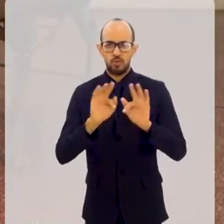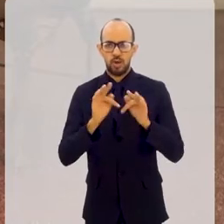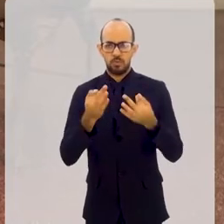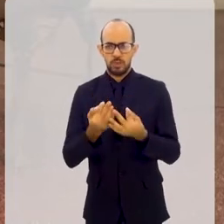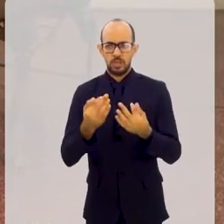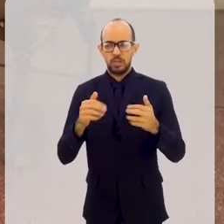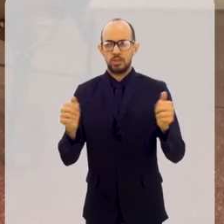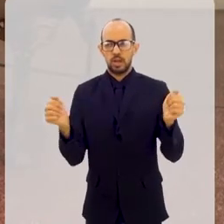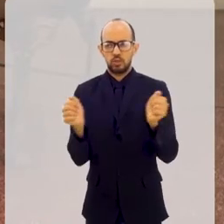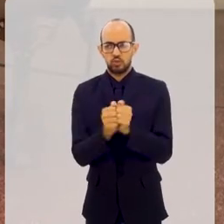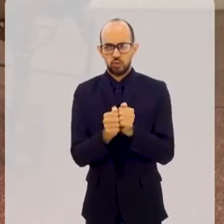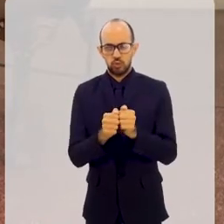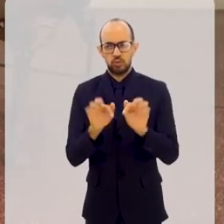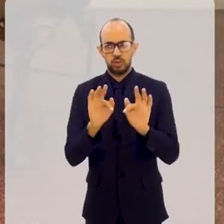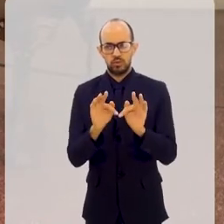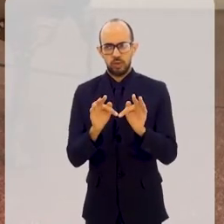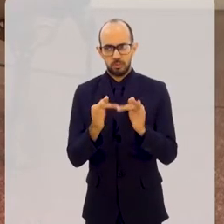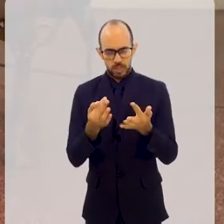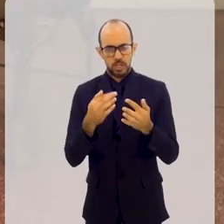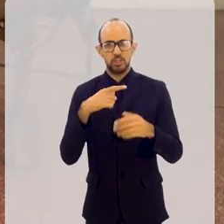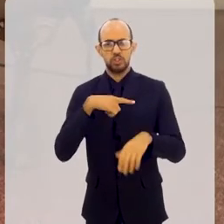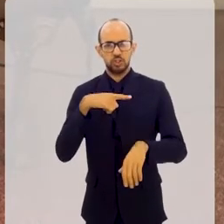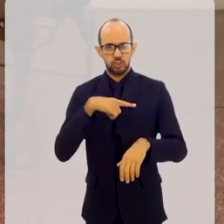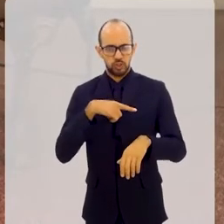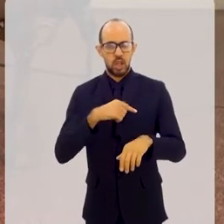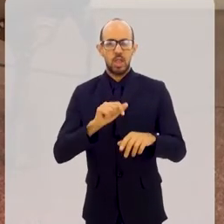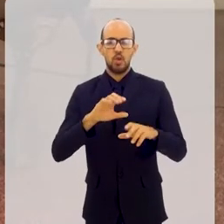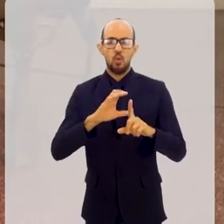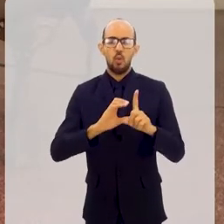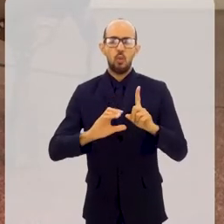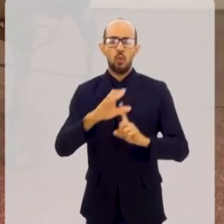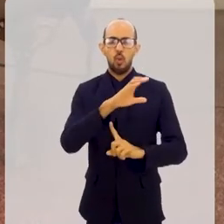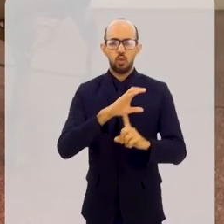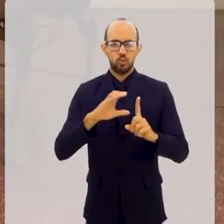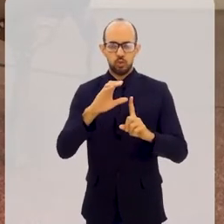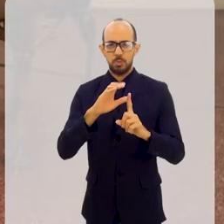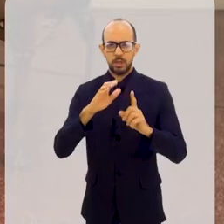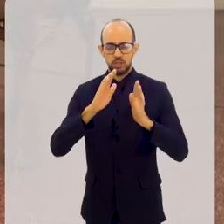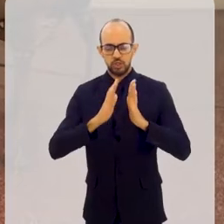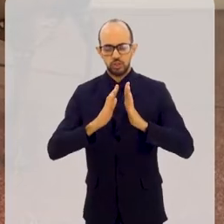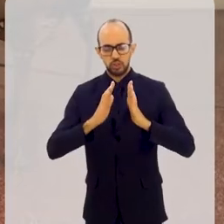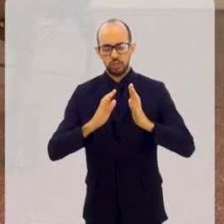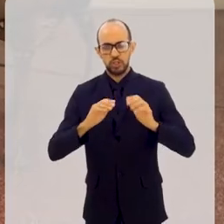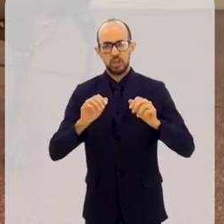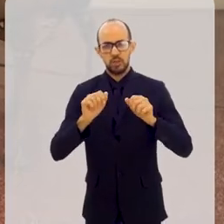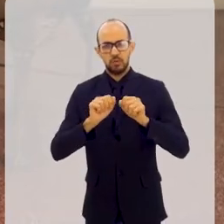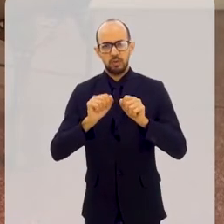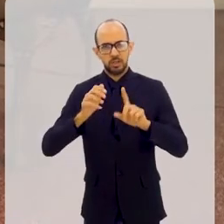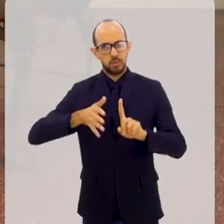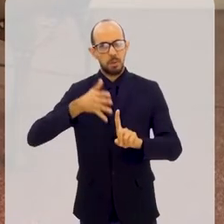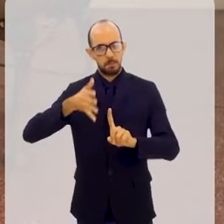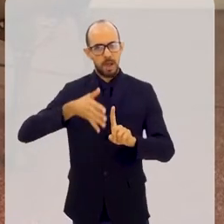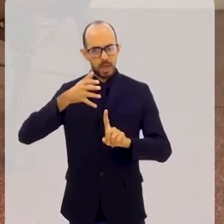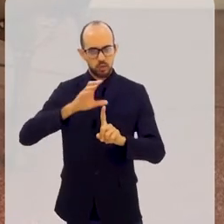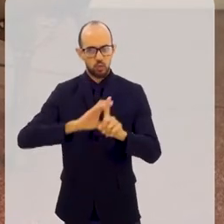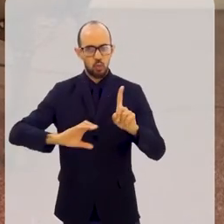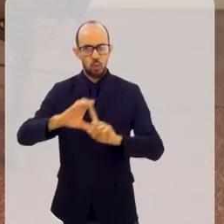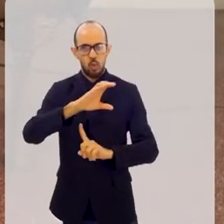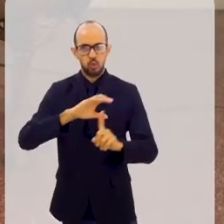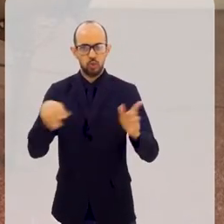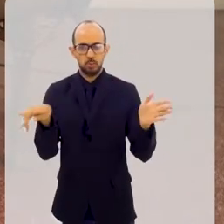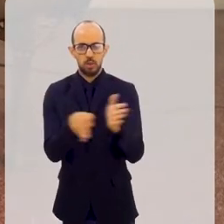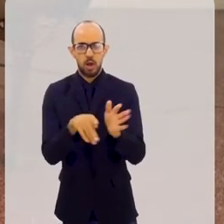e temos culto da família todo mês aonde nós pregamos falamos sobre a família ajudar então